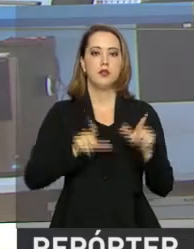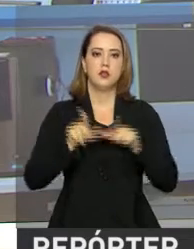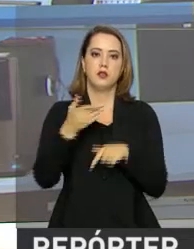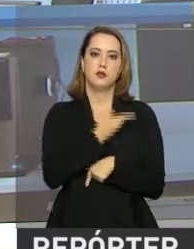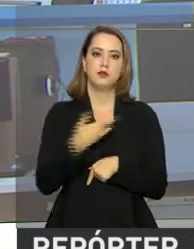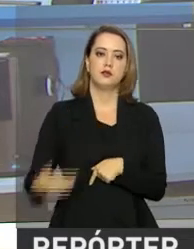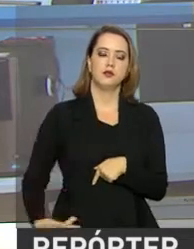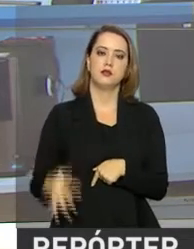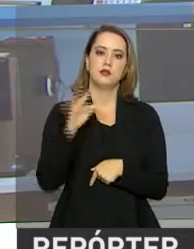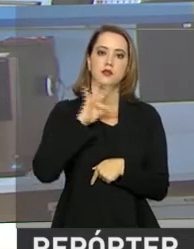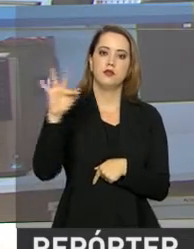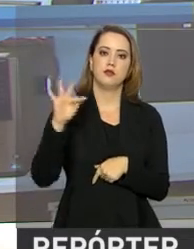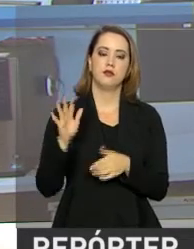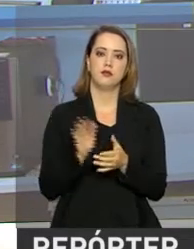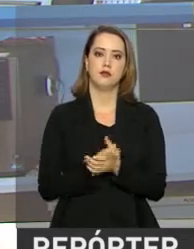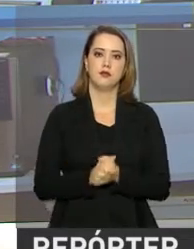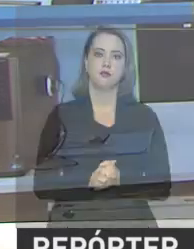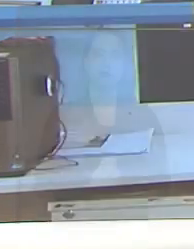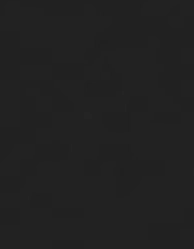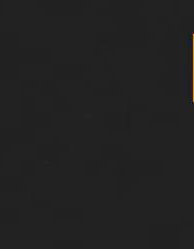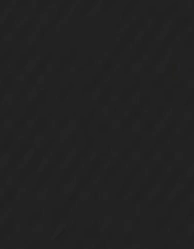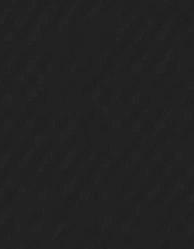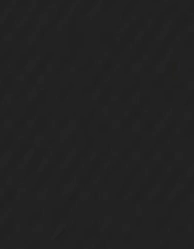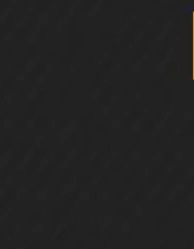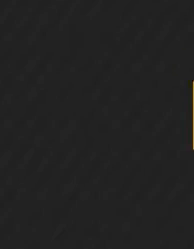nbr a tv do governo federal